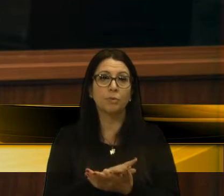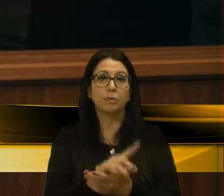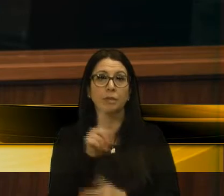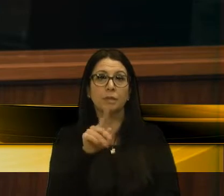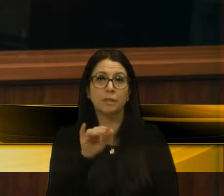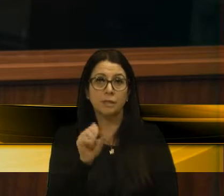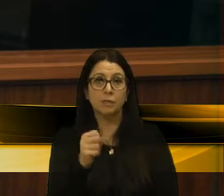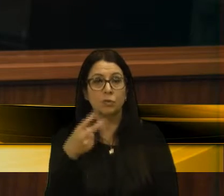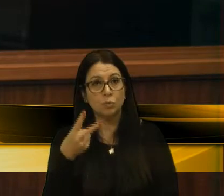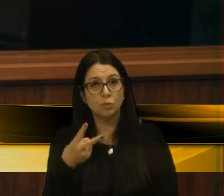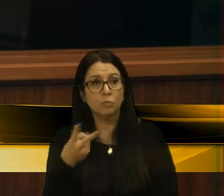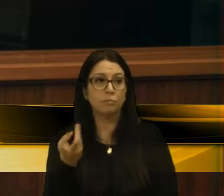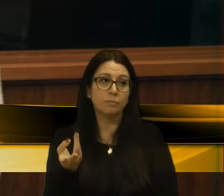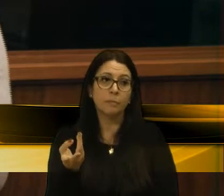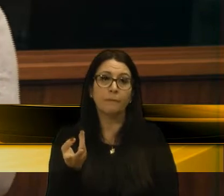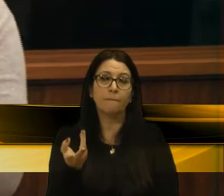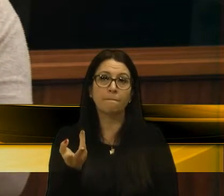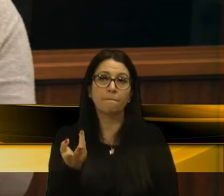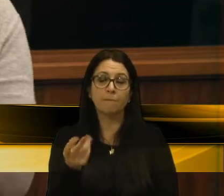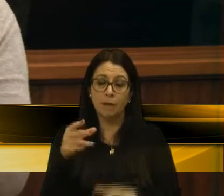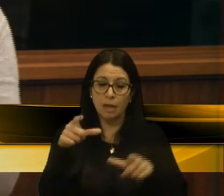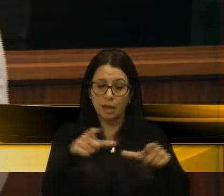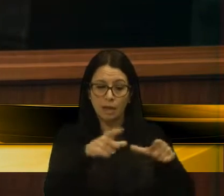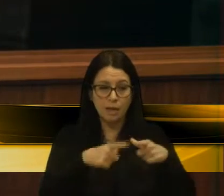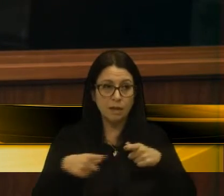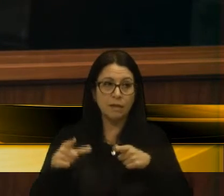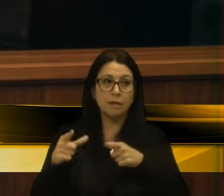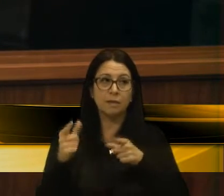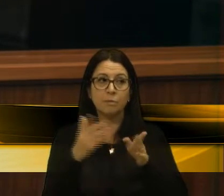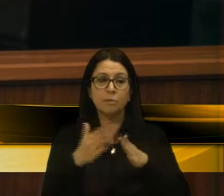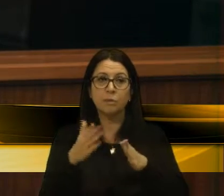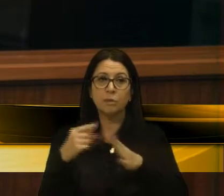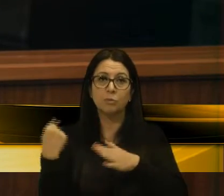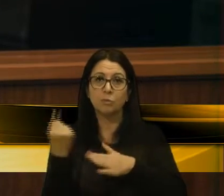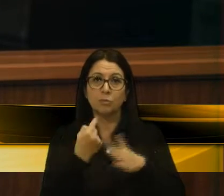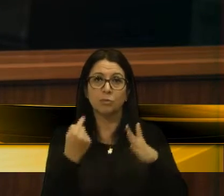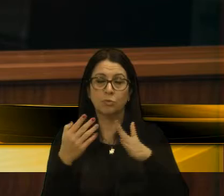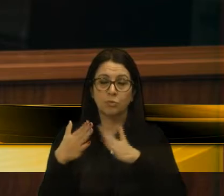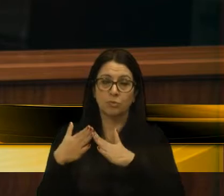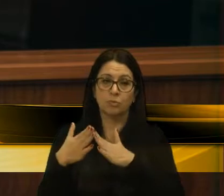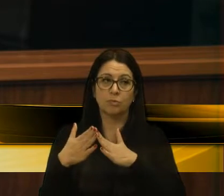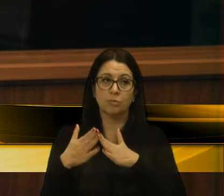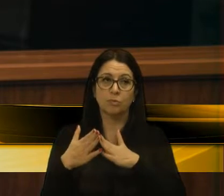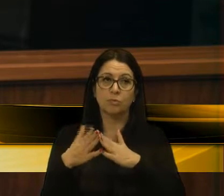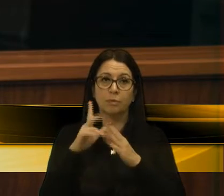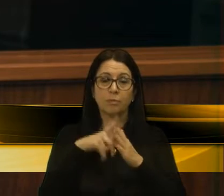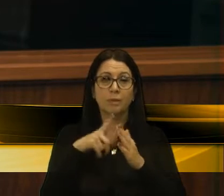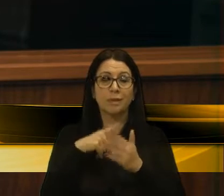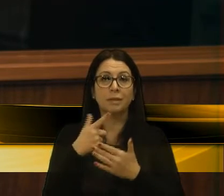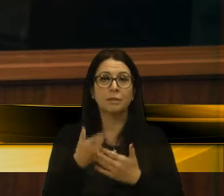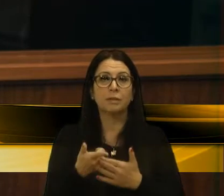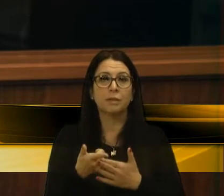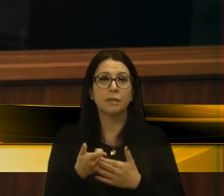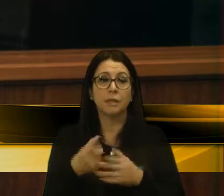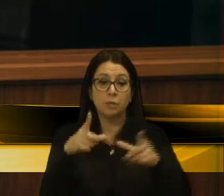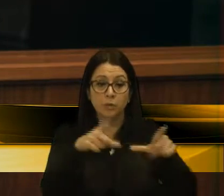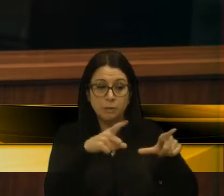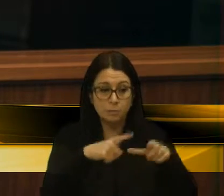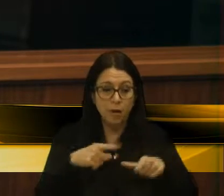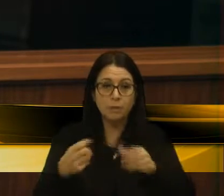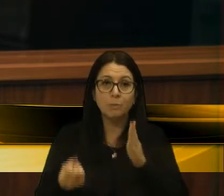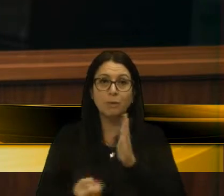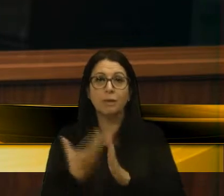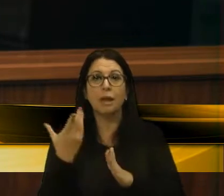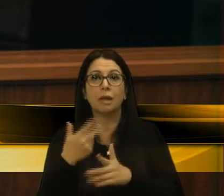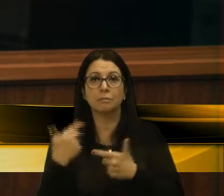2 seriam áreas para produção habitacional, para ter espaço para criar, para